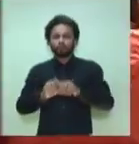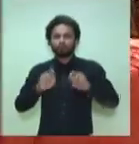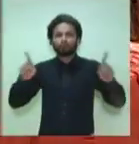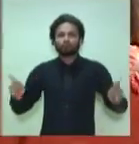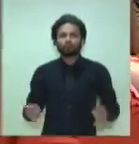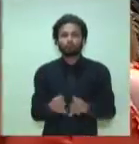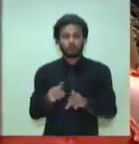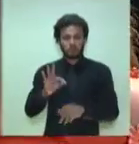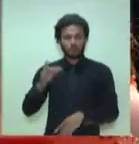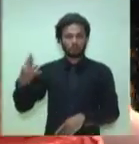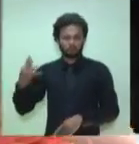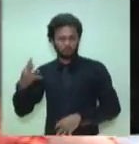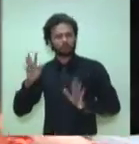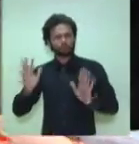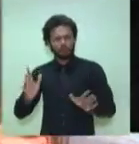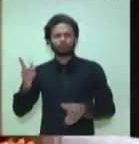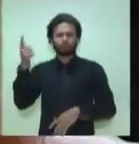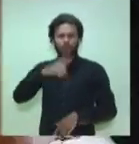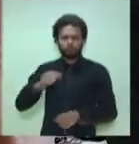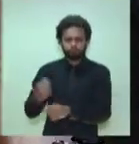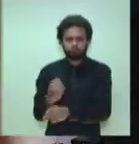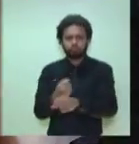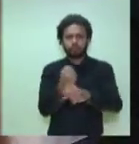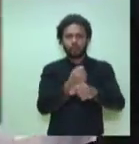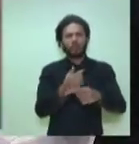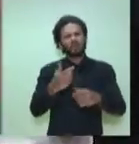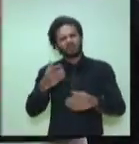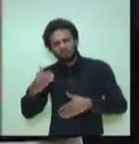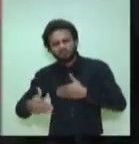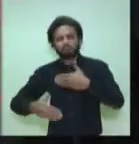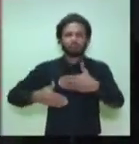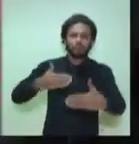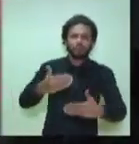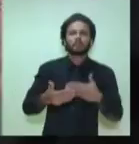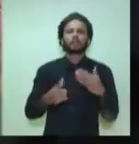pouco ativado, porque nós tivemos